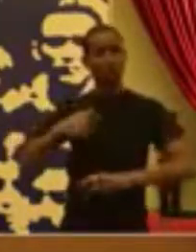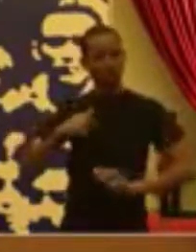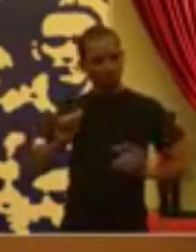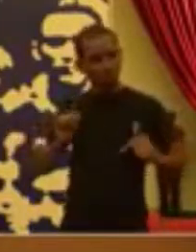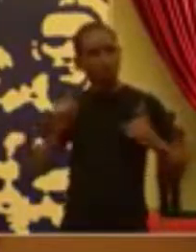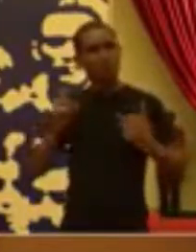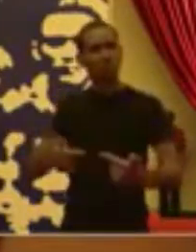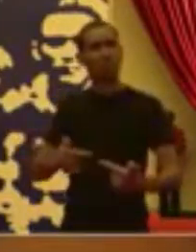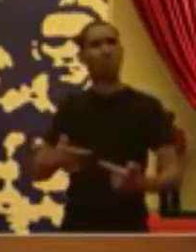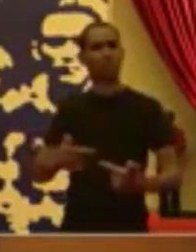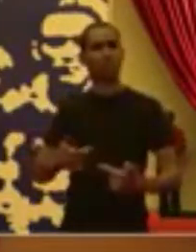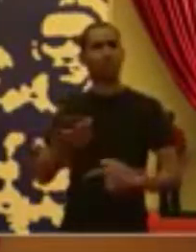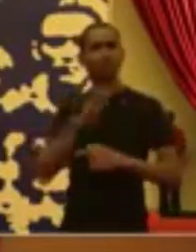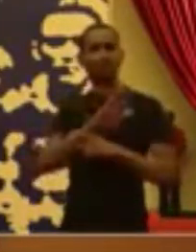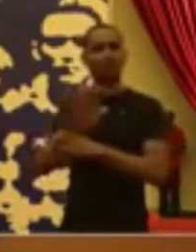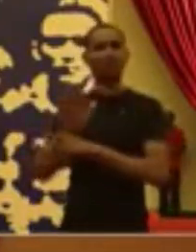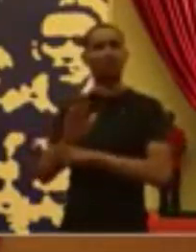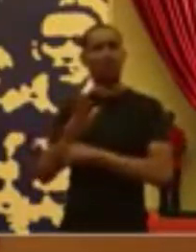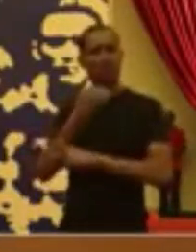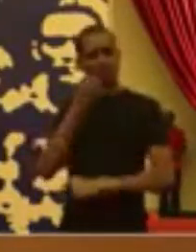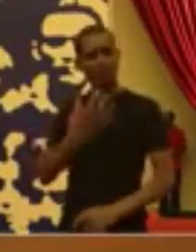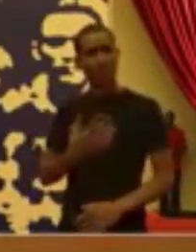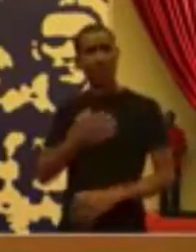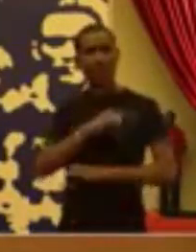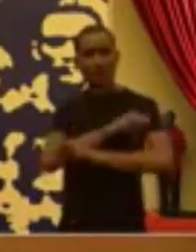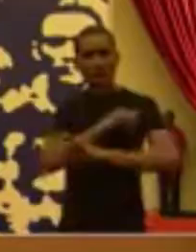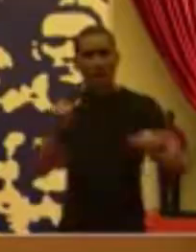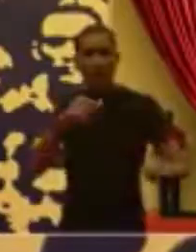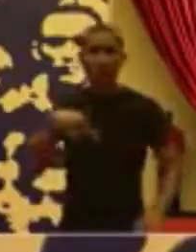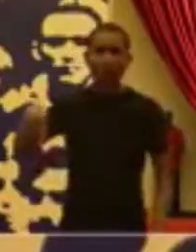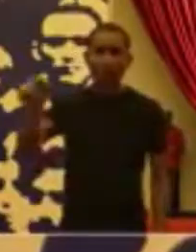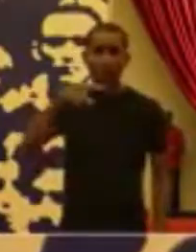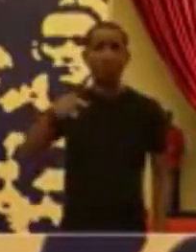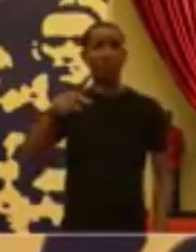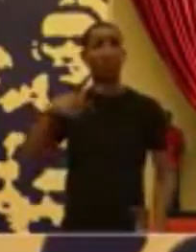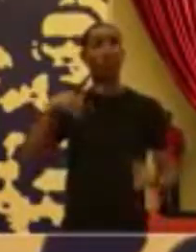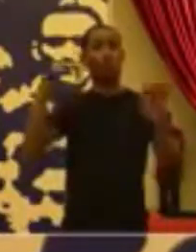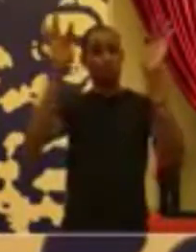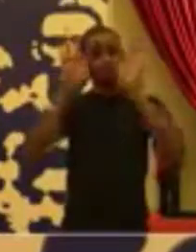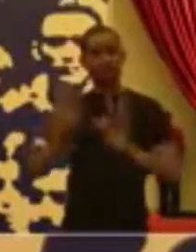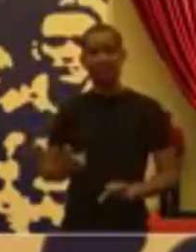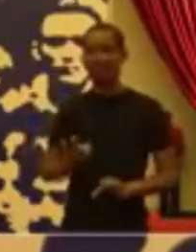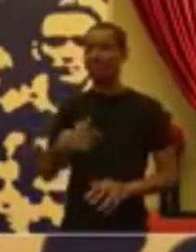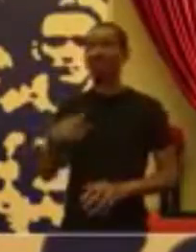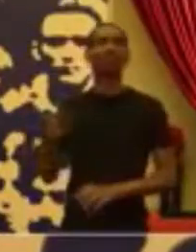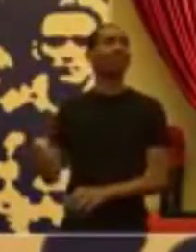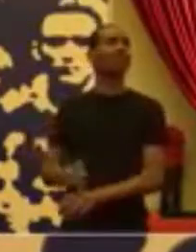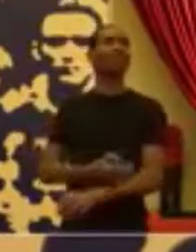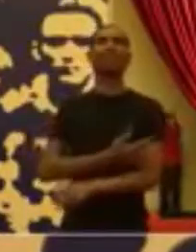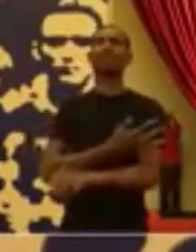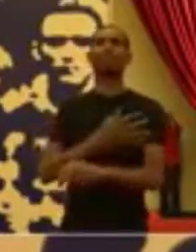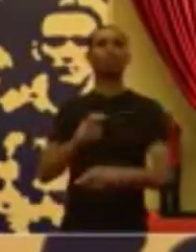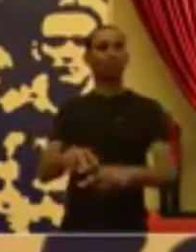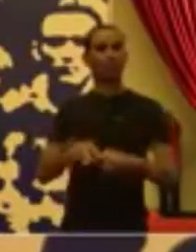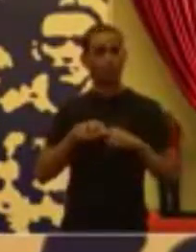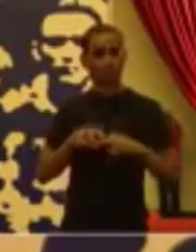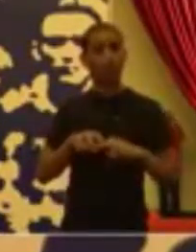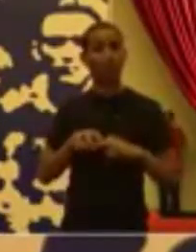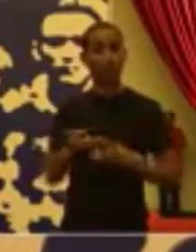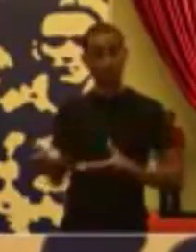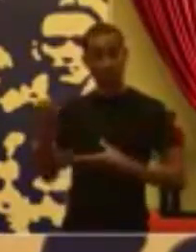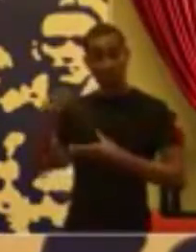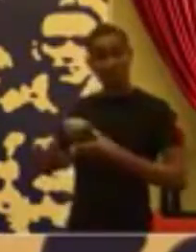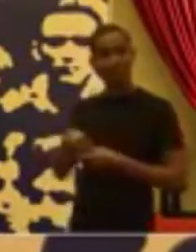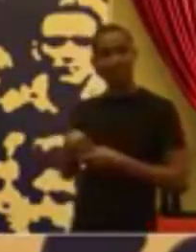dedicar a fazer o bem. E dizer que estou muito feliz, emocionadíssima, porque dentro da